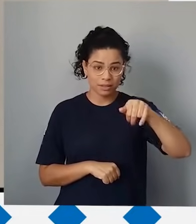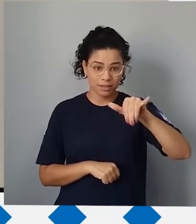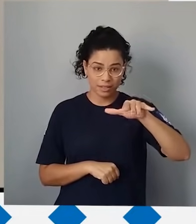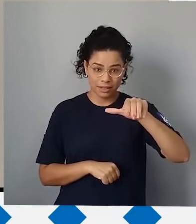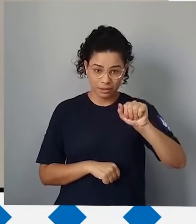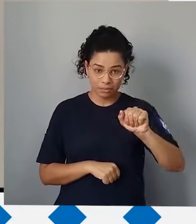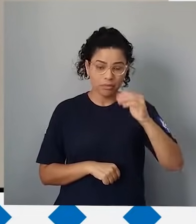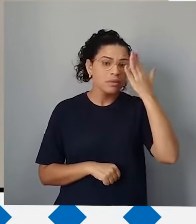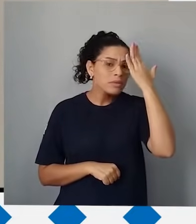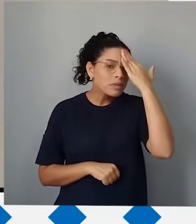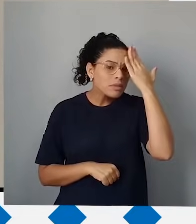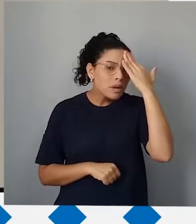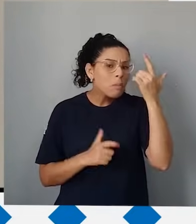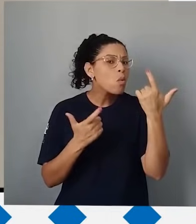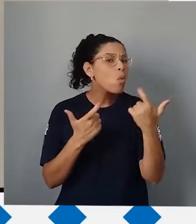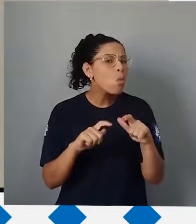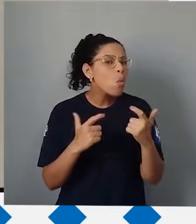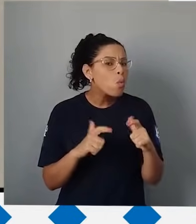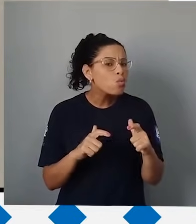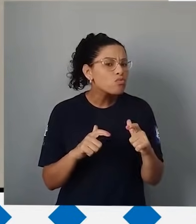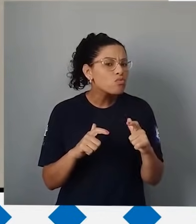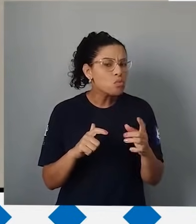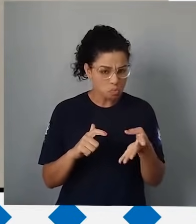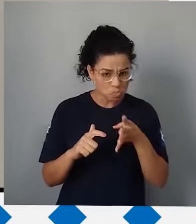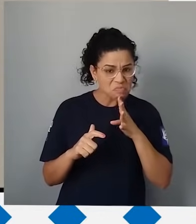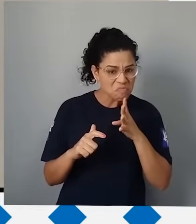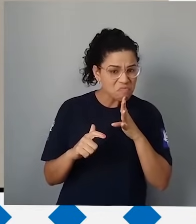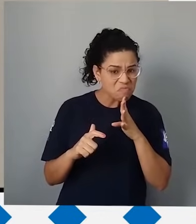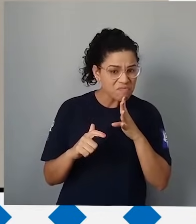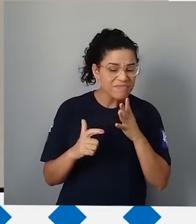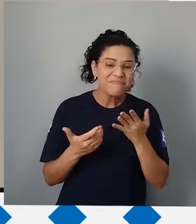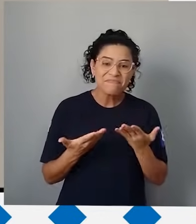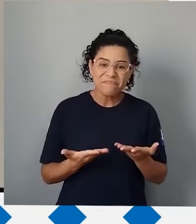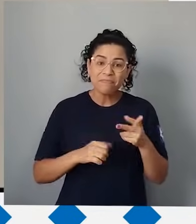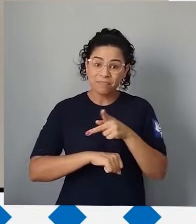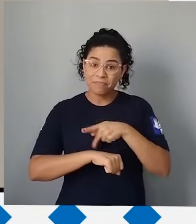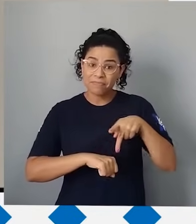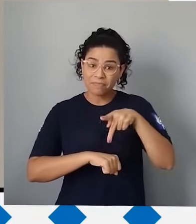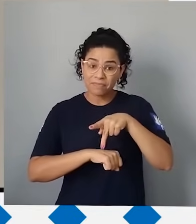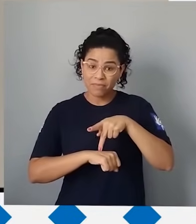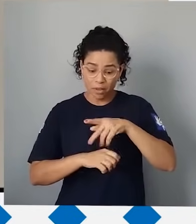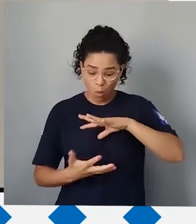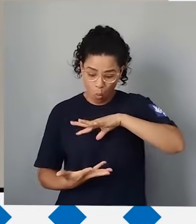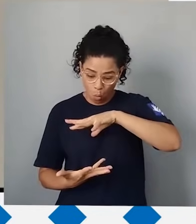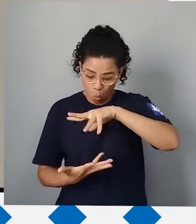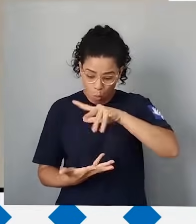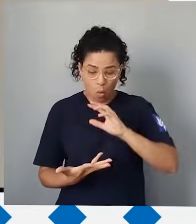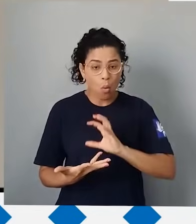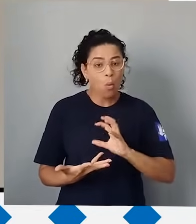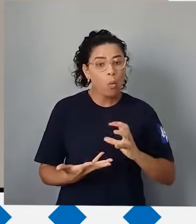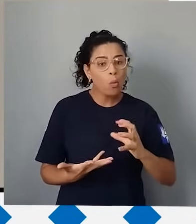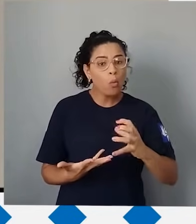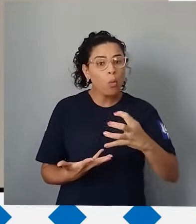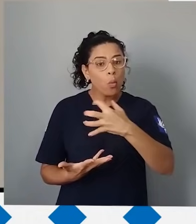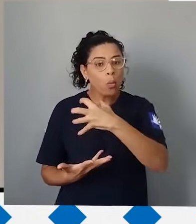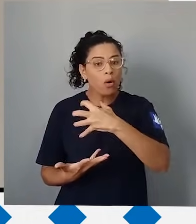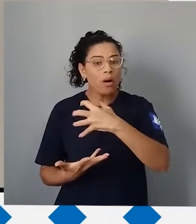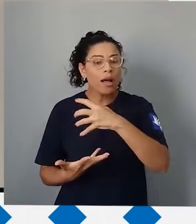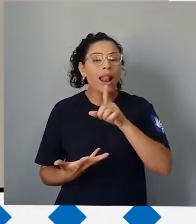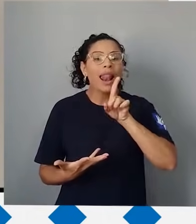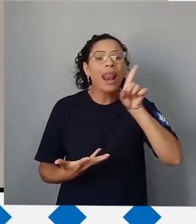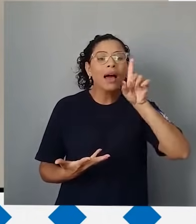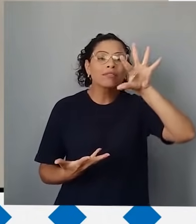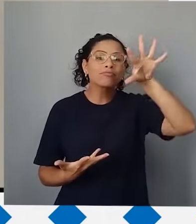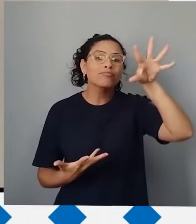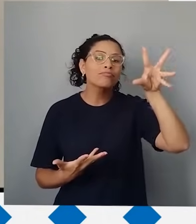onde fica esse país? Já ouviram falar? Esse país fica num continente chamado África.